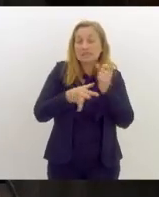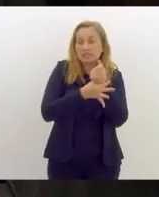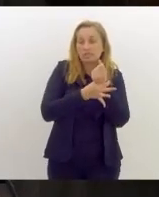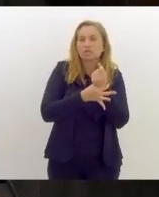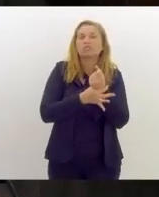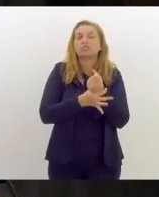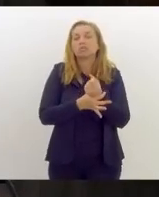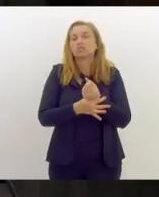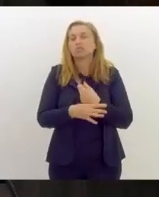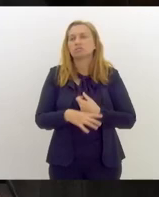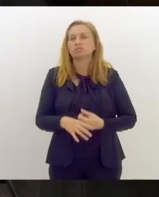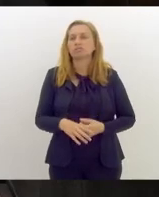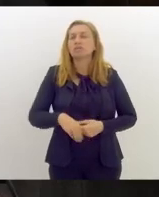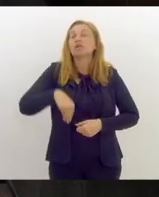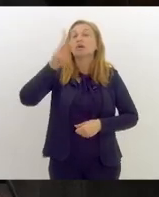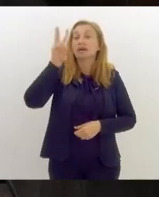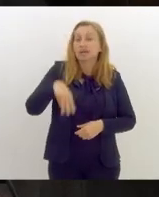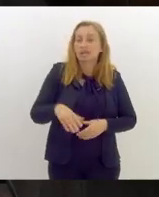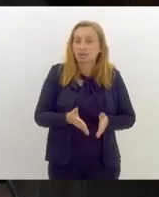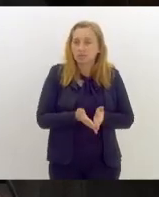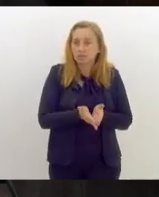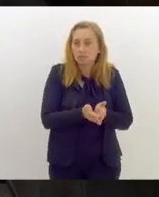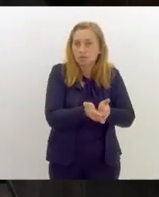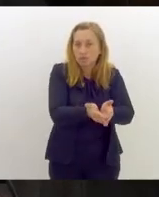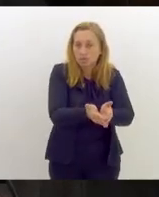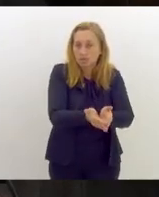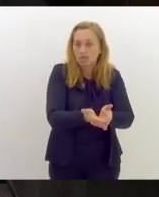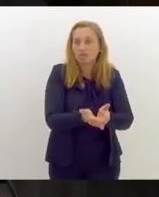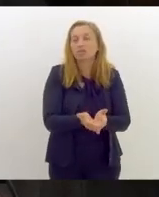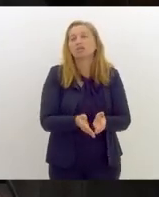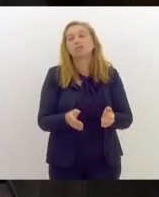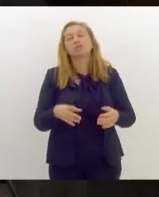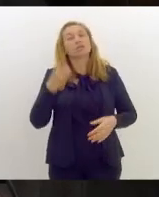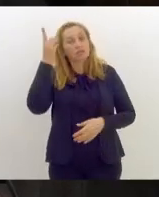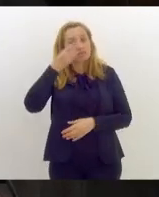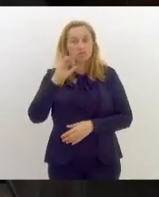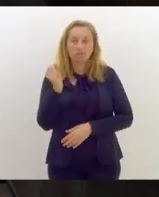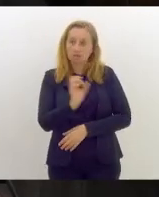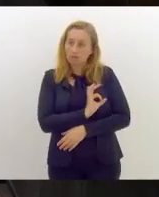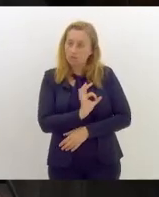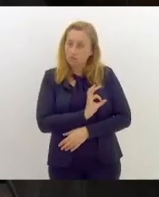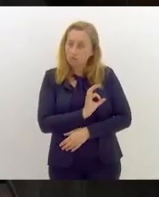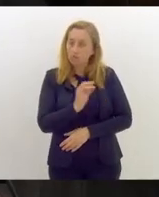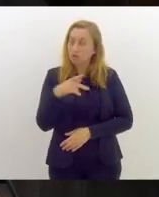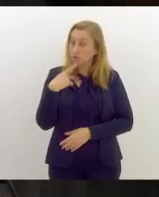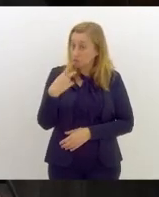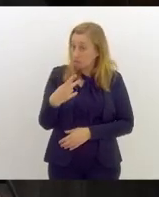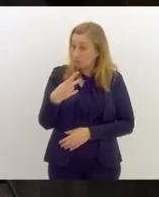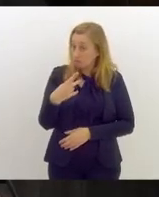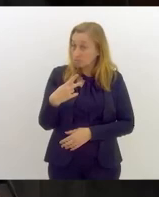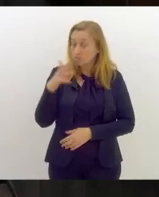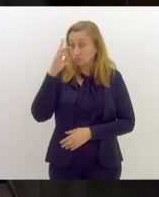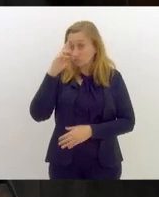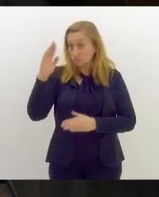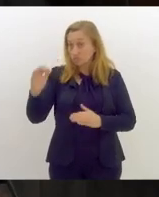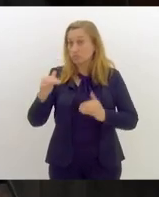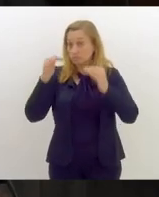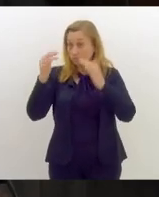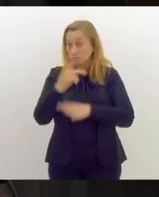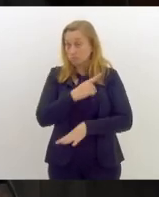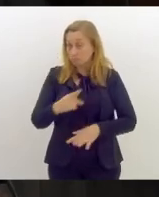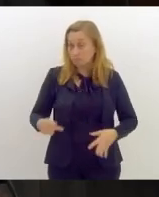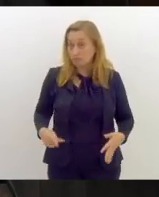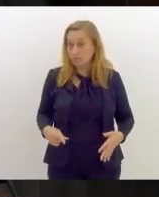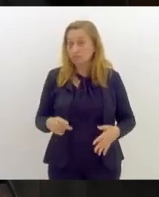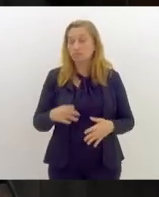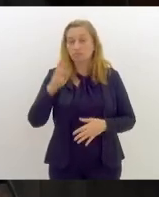apenas para quem navega por aquelas águas e aí deputada Marta Rocha invoca um ponto que vossa excelência que chefeu a